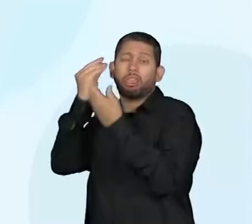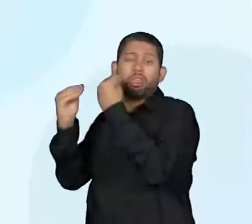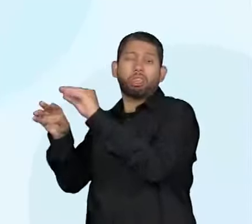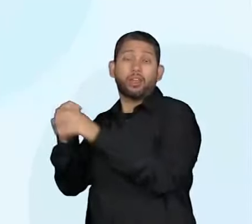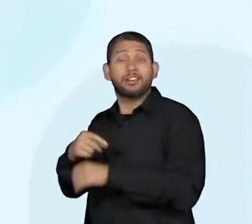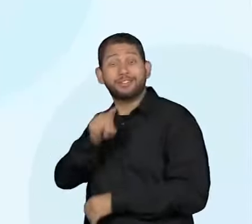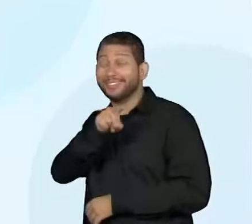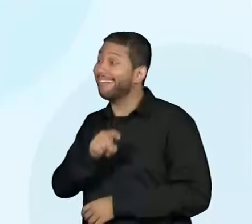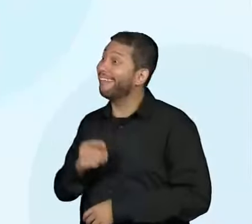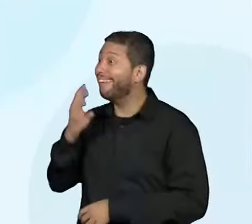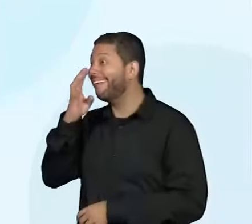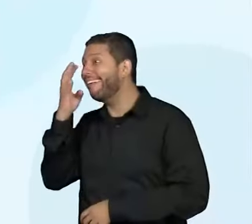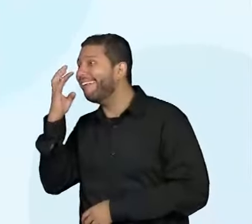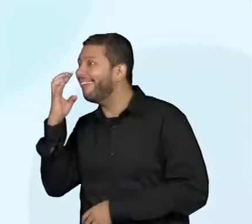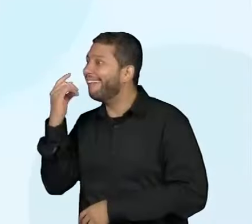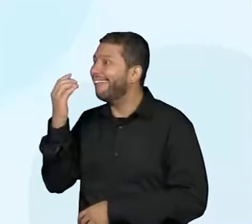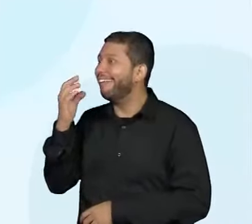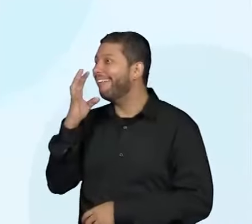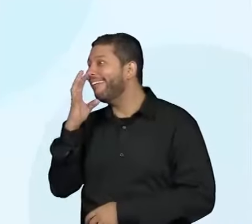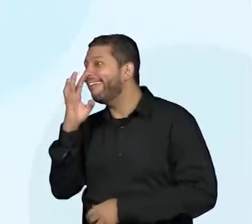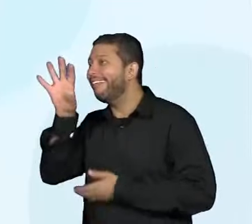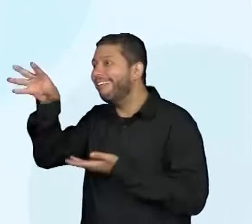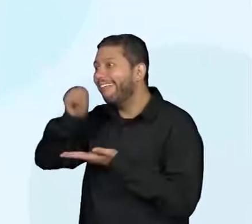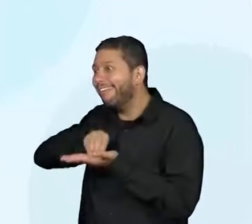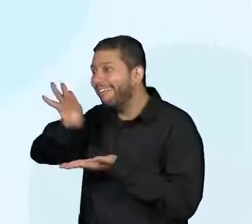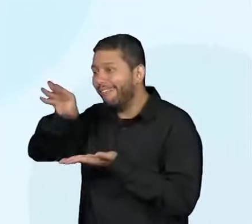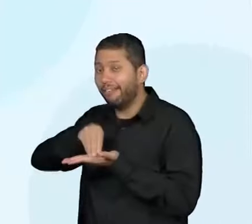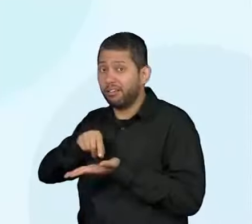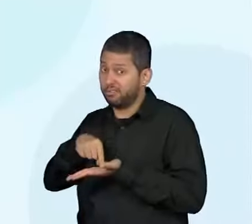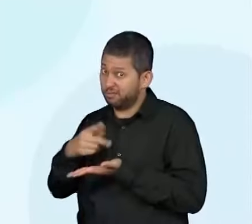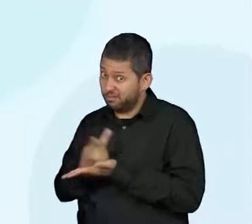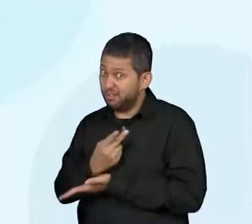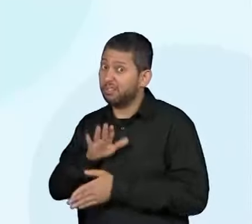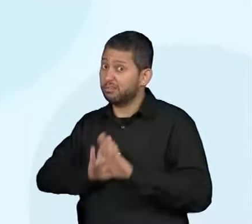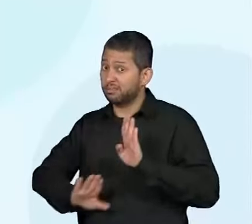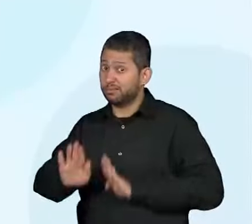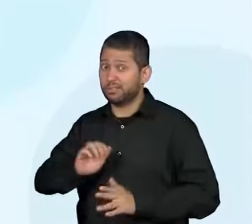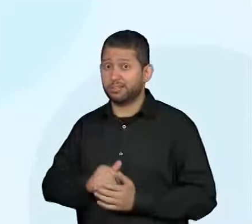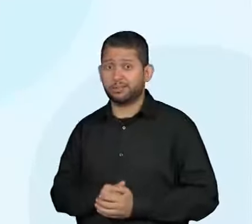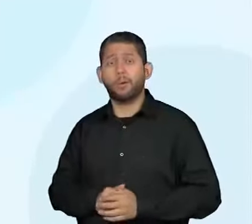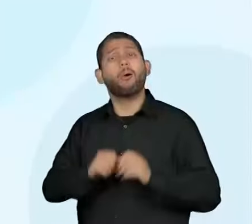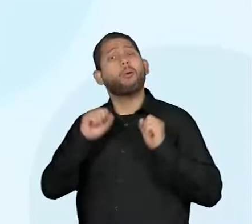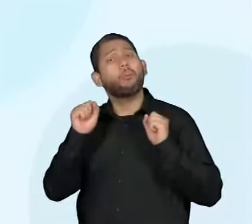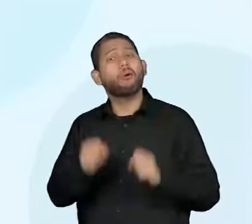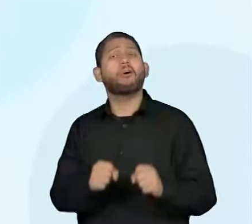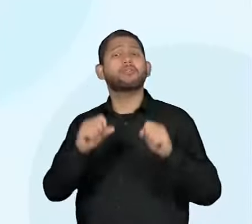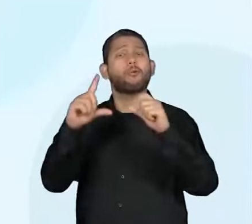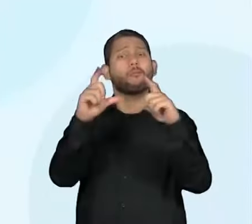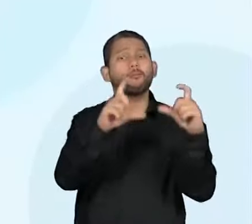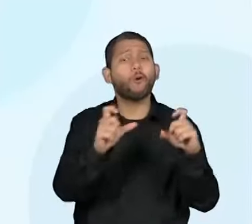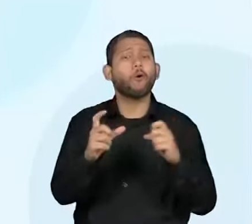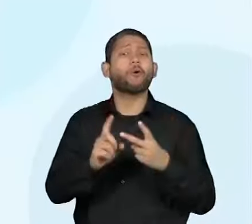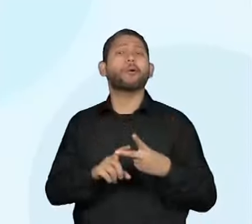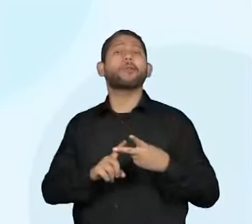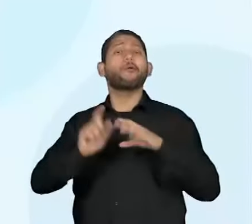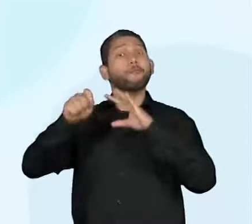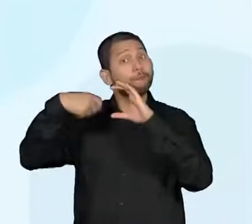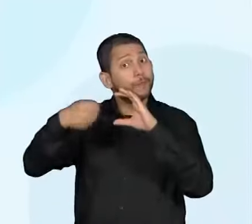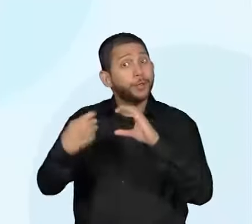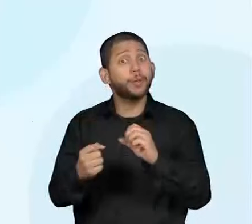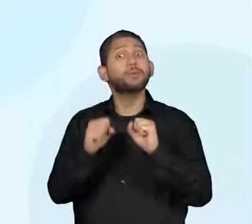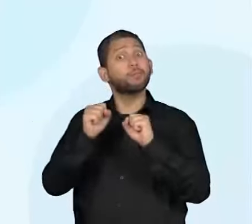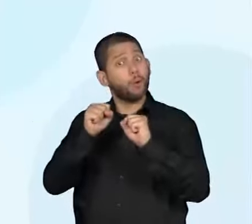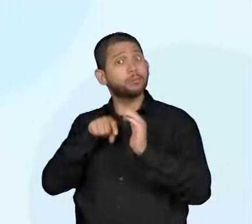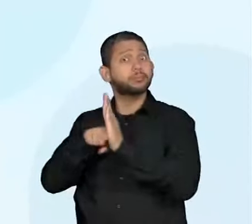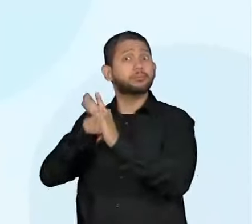verídicas, coletar fotos, imagens, vídeos sobre o assunto que estão pesquisando. Isso mesmo, um bom local ali,